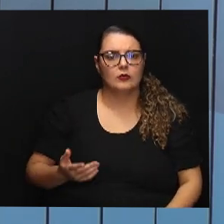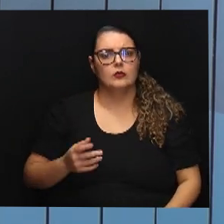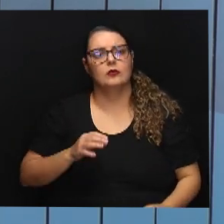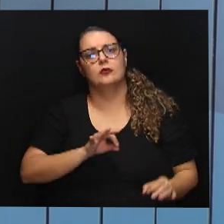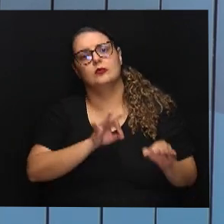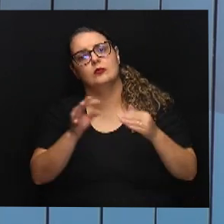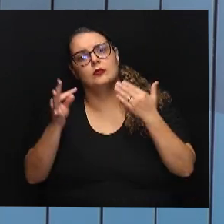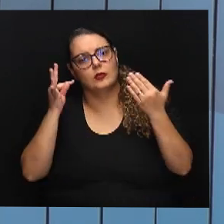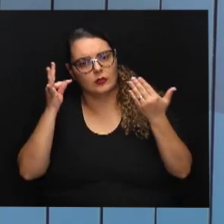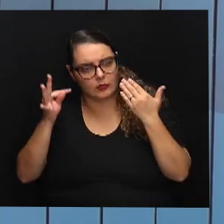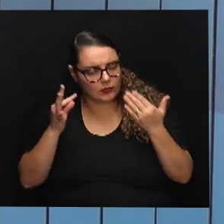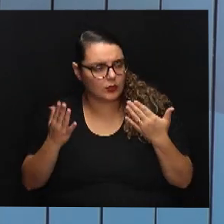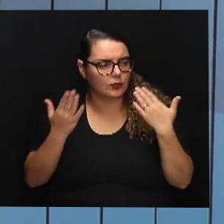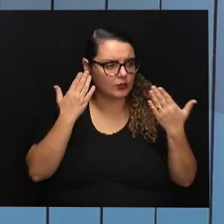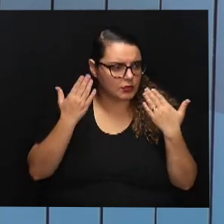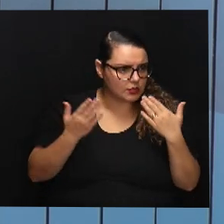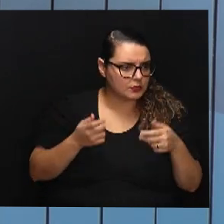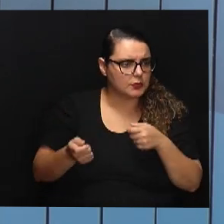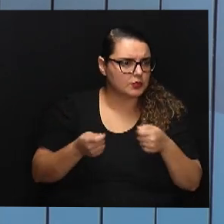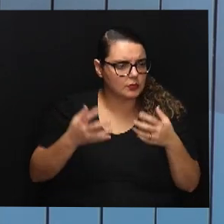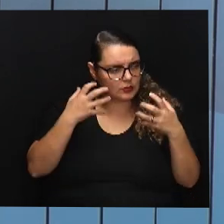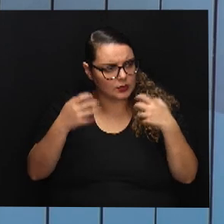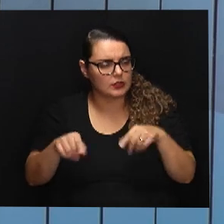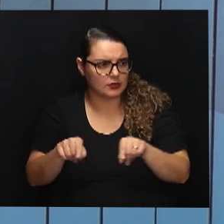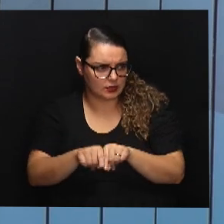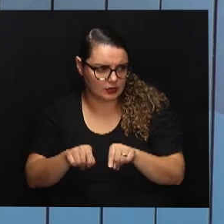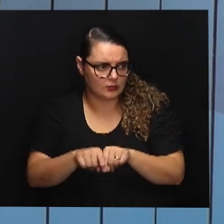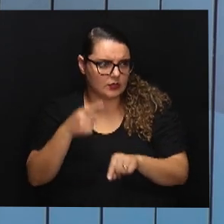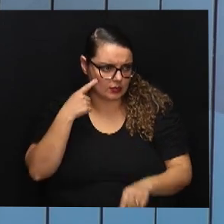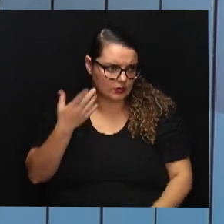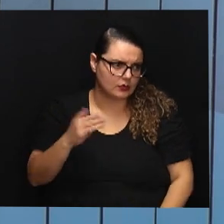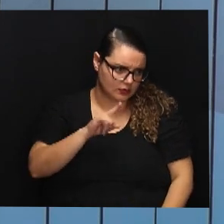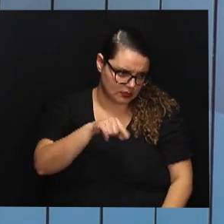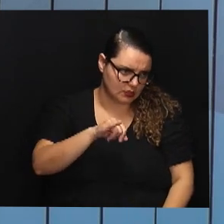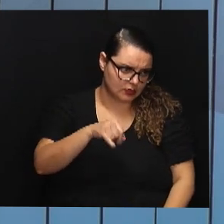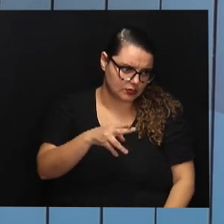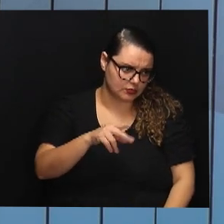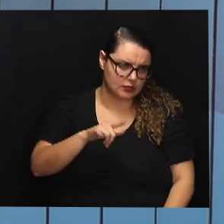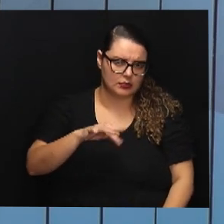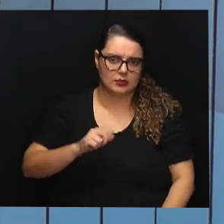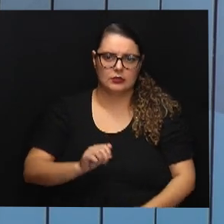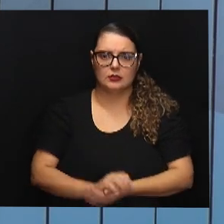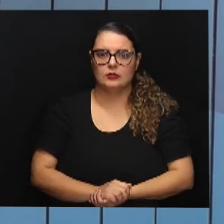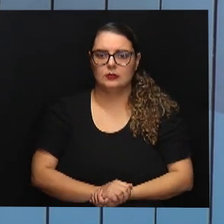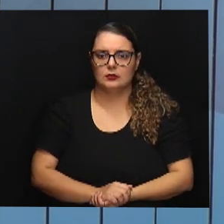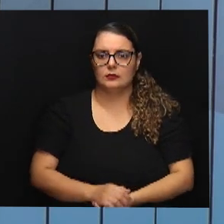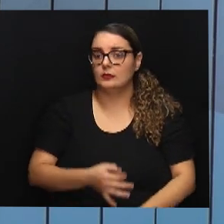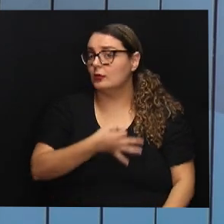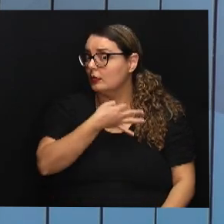A pessoa ali fazer uma terapia para controlar esse estresse, isso também é o ideal, né, Juliana?